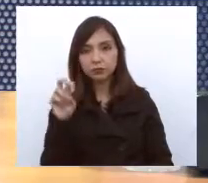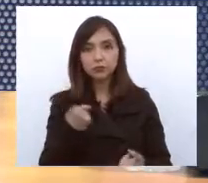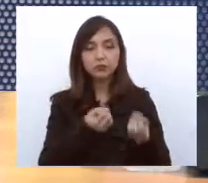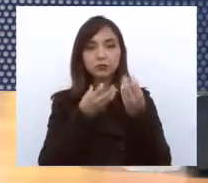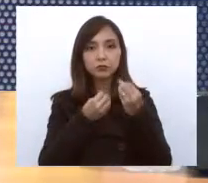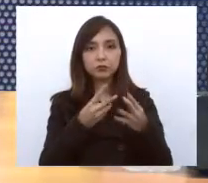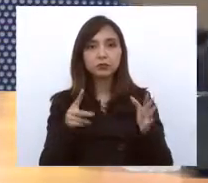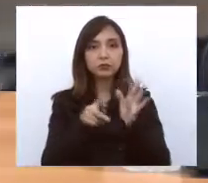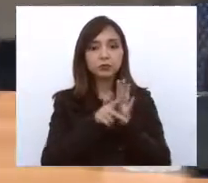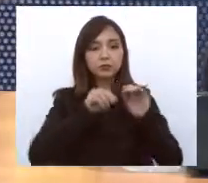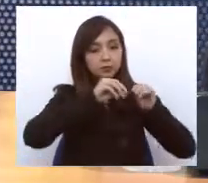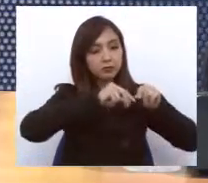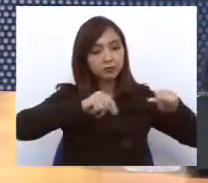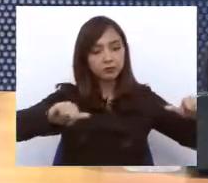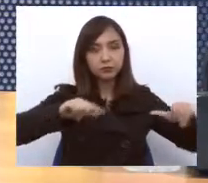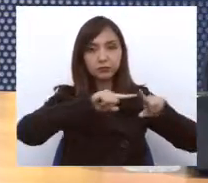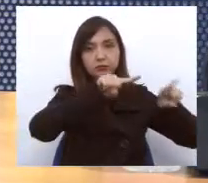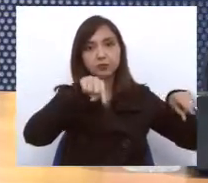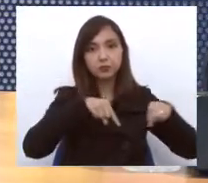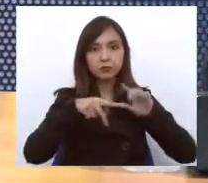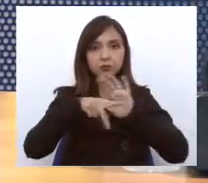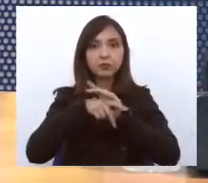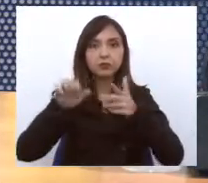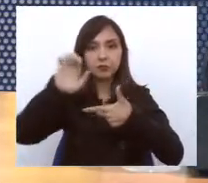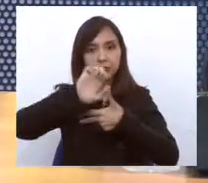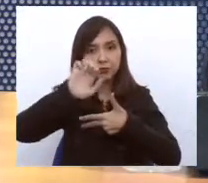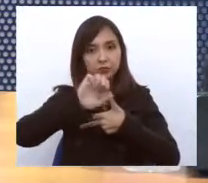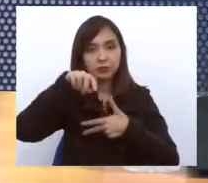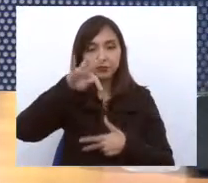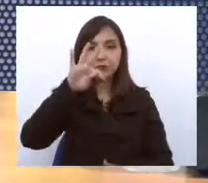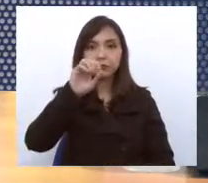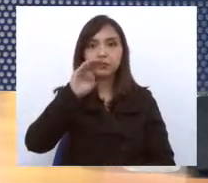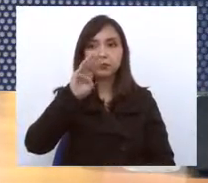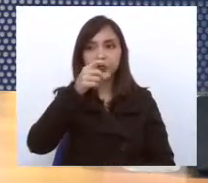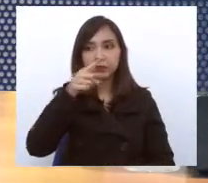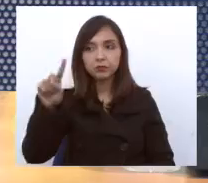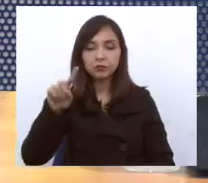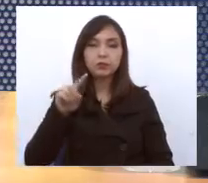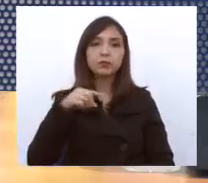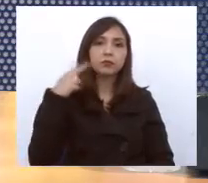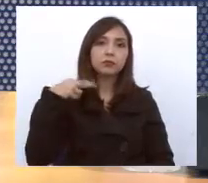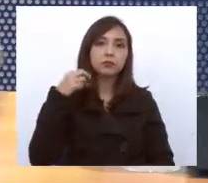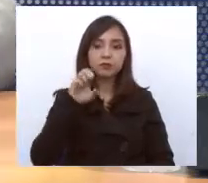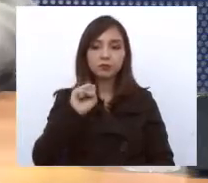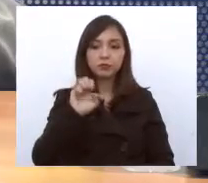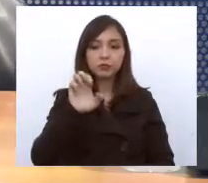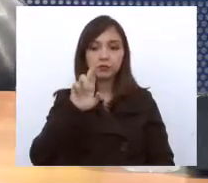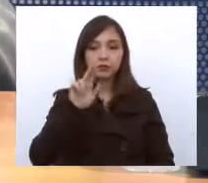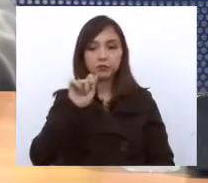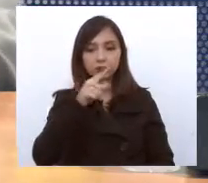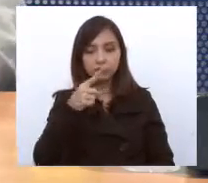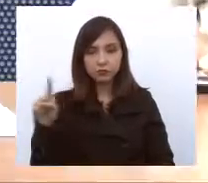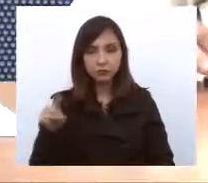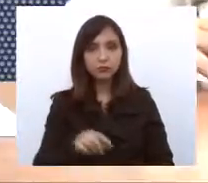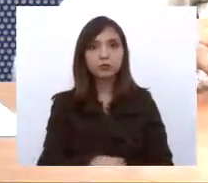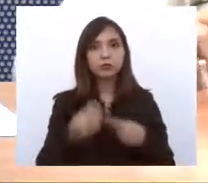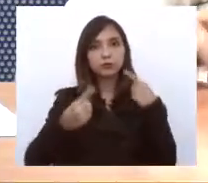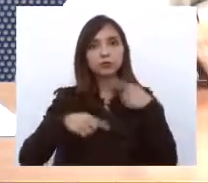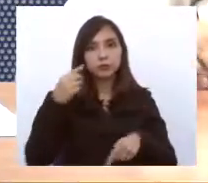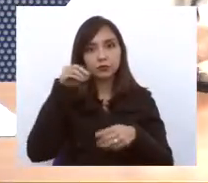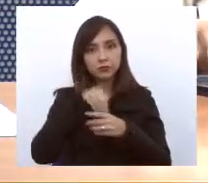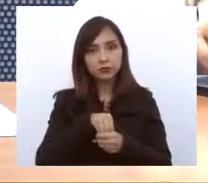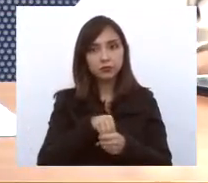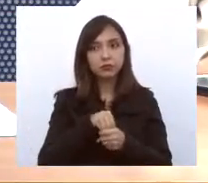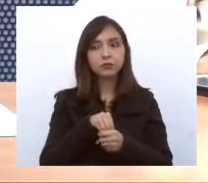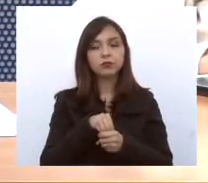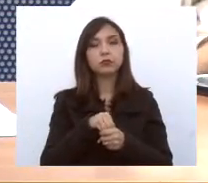Informações referentes aos terrenos de propriedade do Executivo localizado no bairro Taboão. Autor, vereador Serjão, Inovação. Em discussão, encerrada a discussão e votação. Os